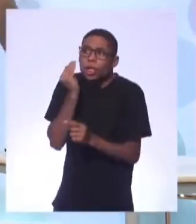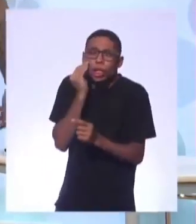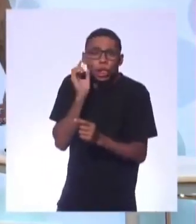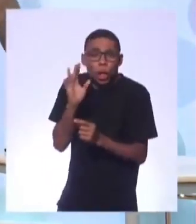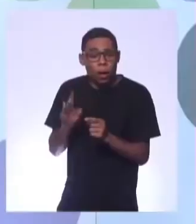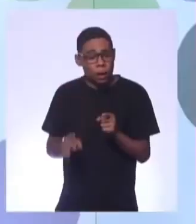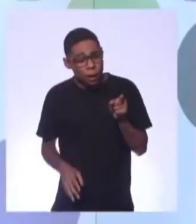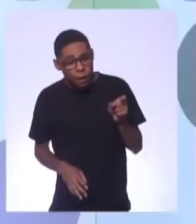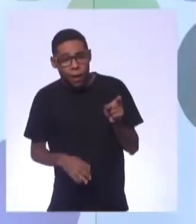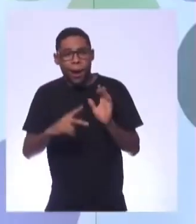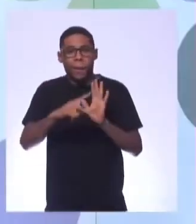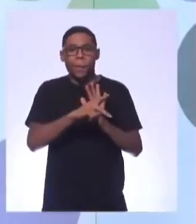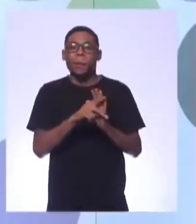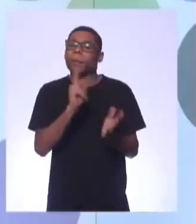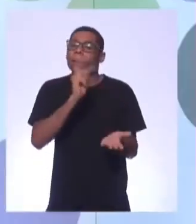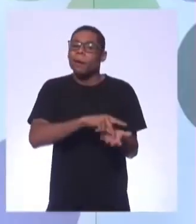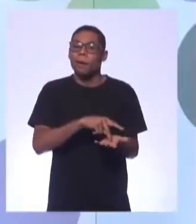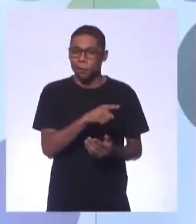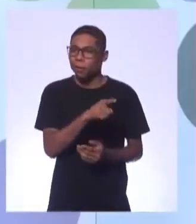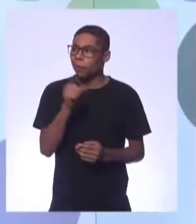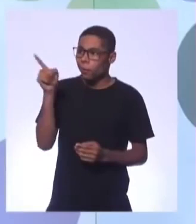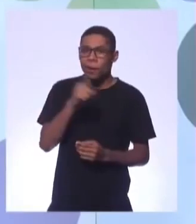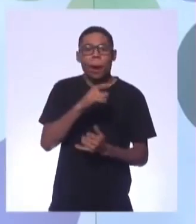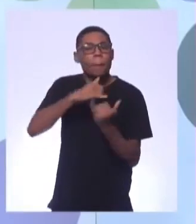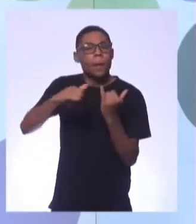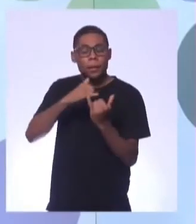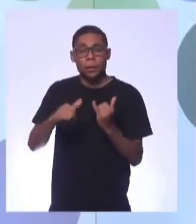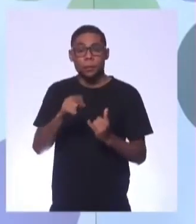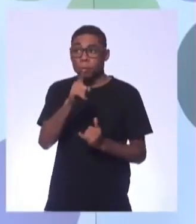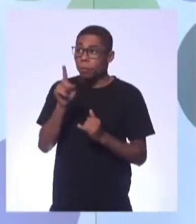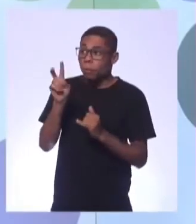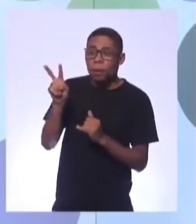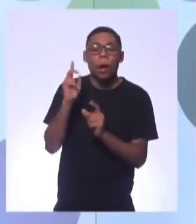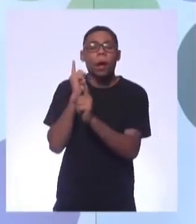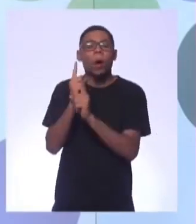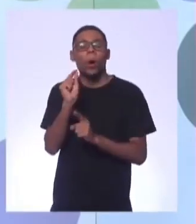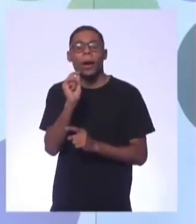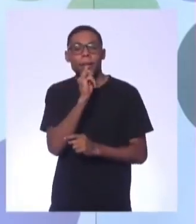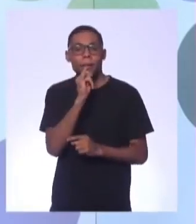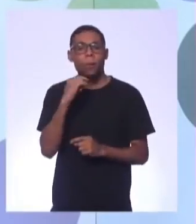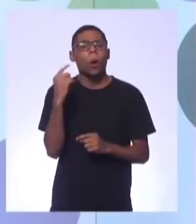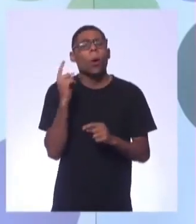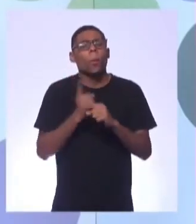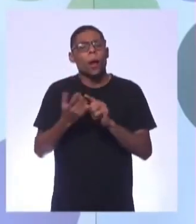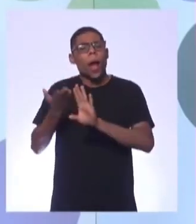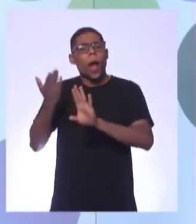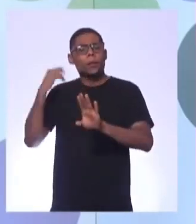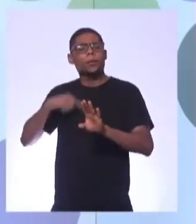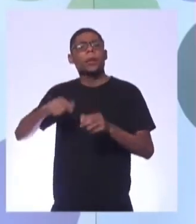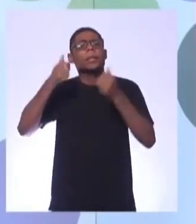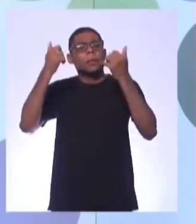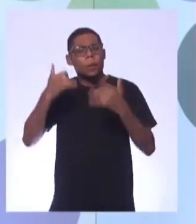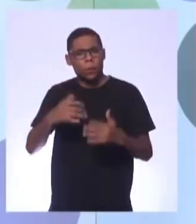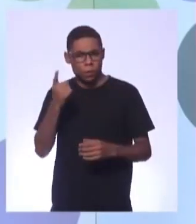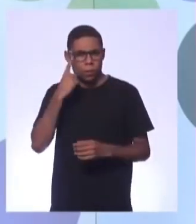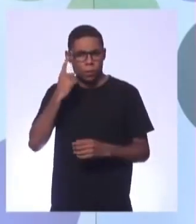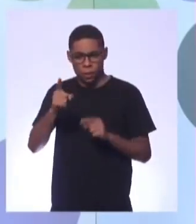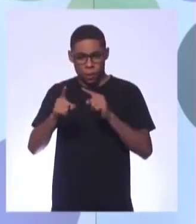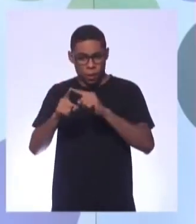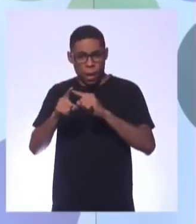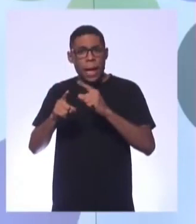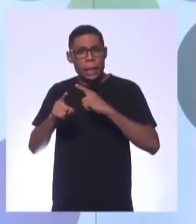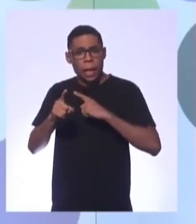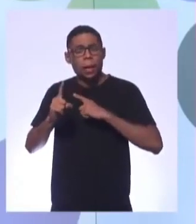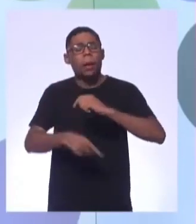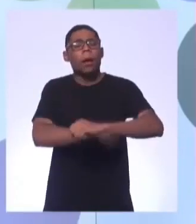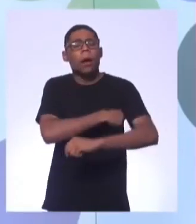aí a relação. E a gente consegue observar nessa simulação por que a gente comentou que quando coloca o termômetro em contato com o corpo